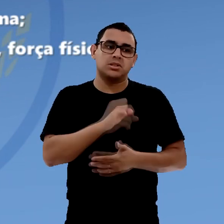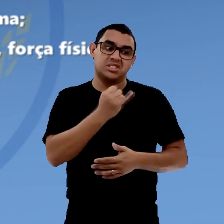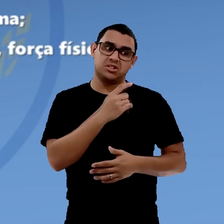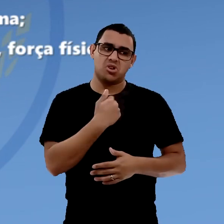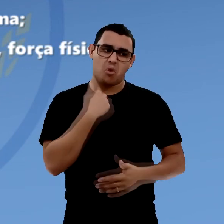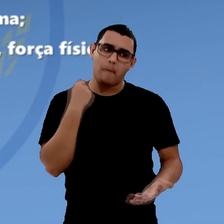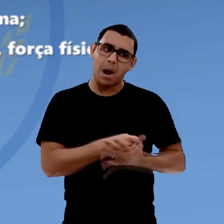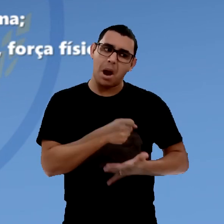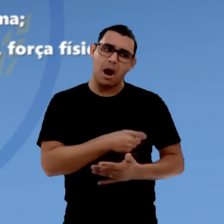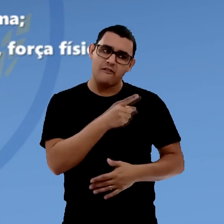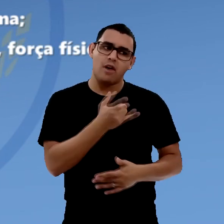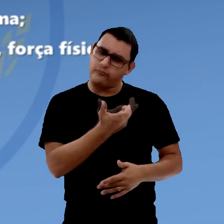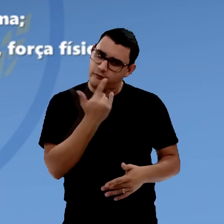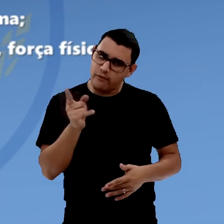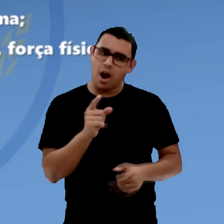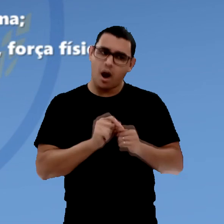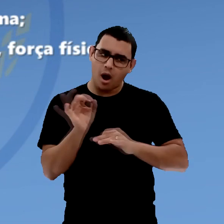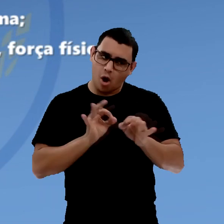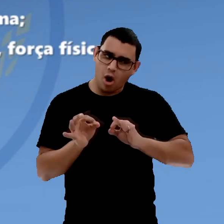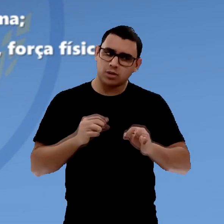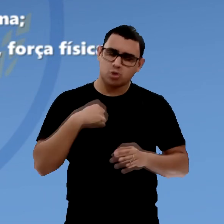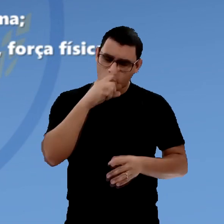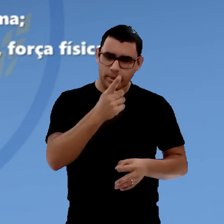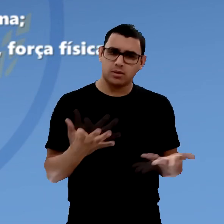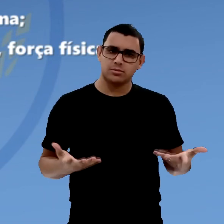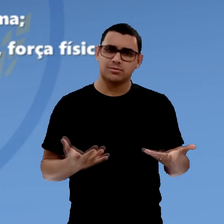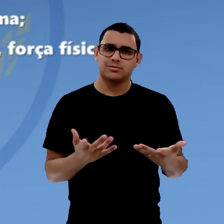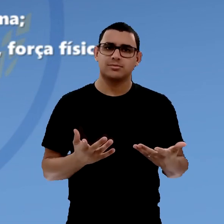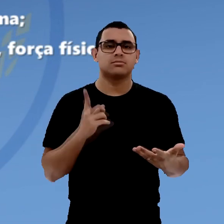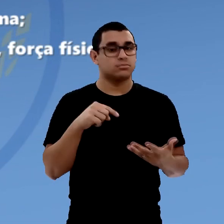que ele quer, senão ele vai machucá-la. Então isso aí é uma